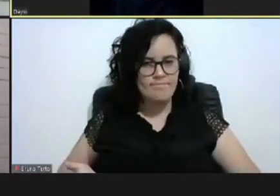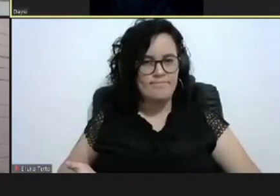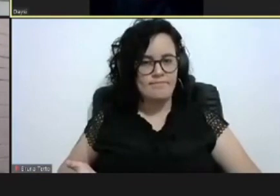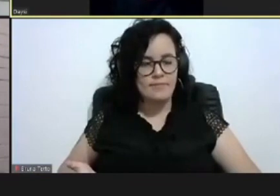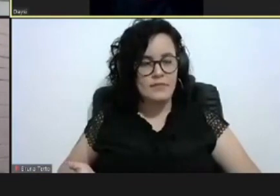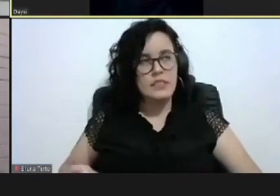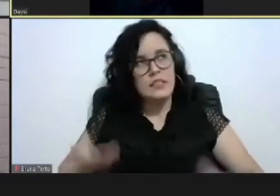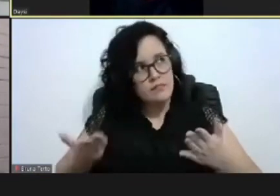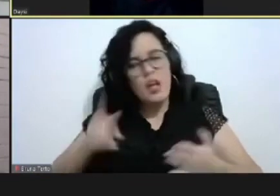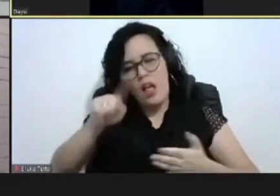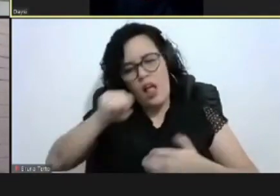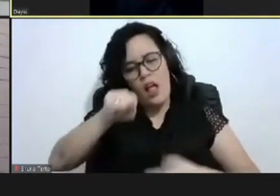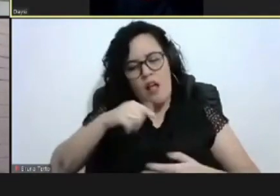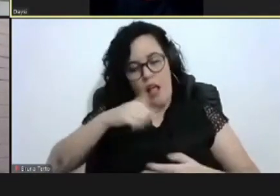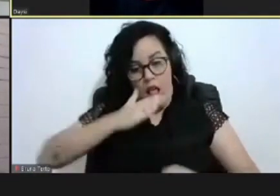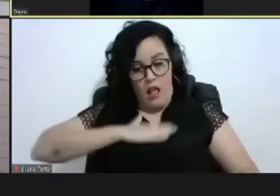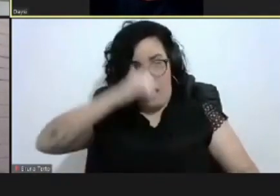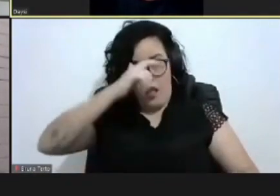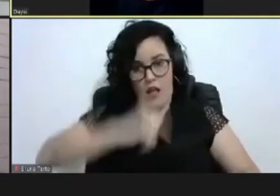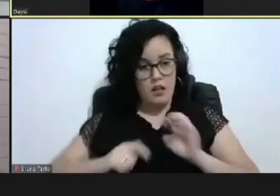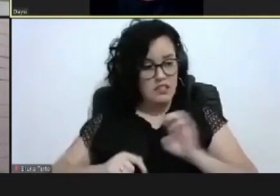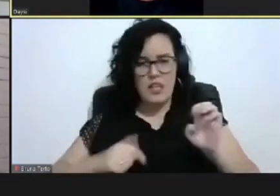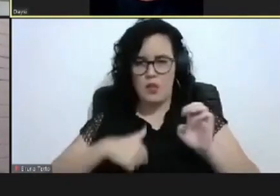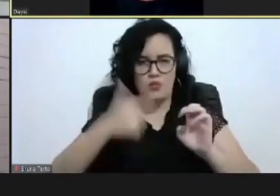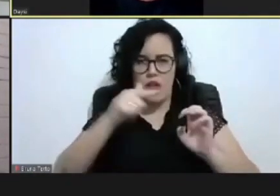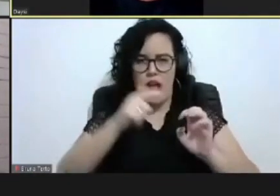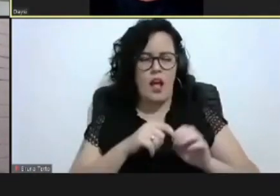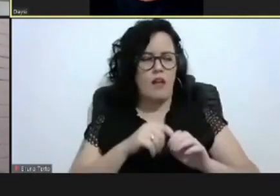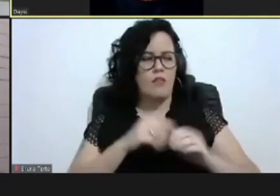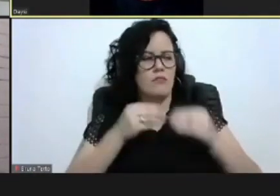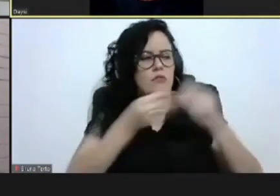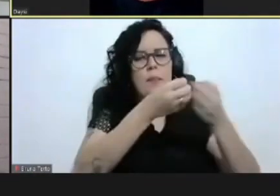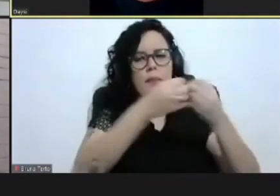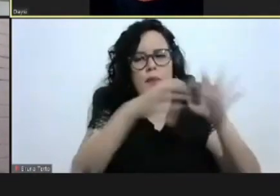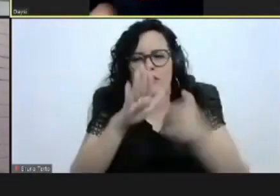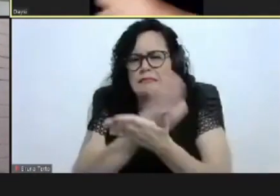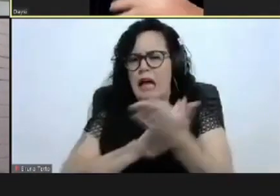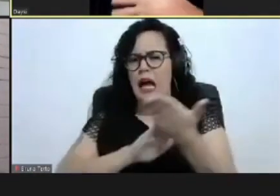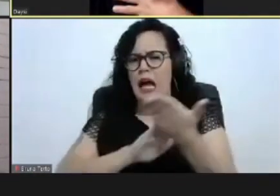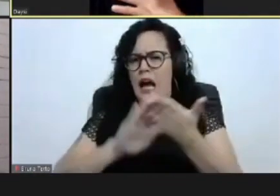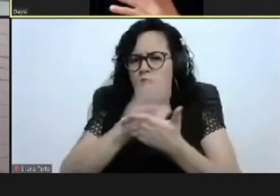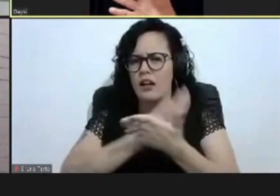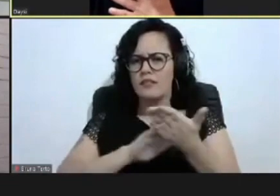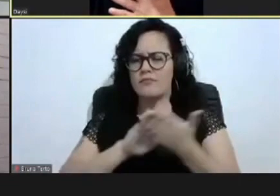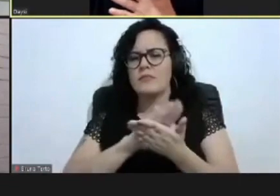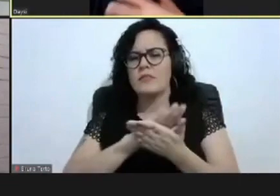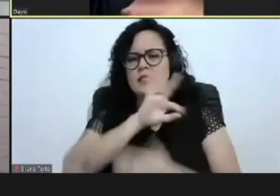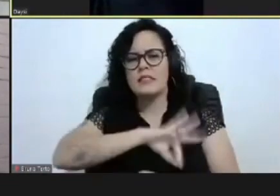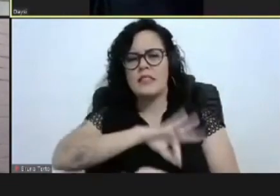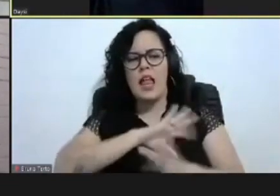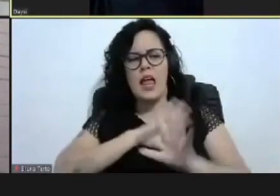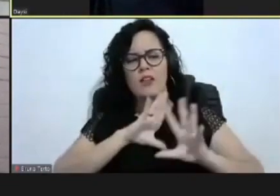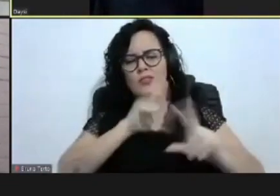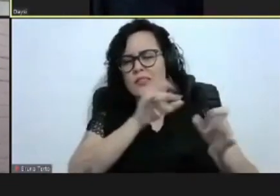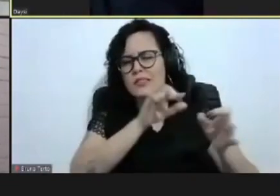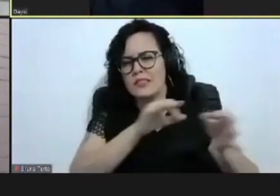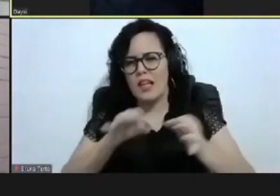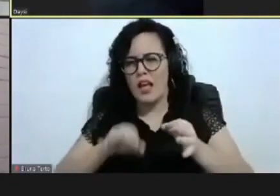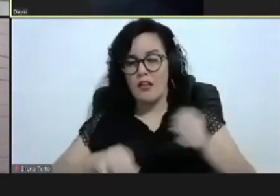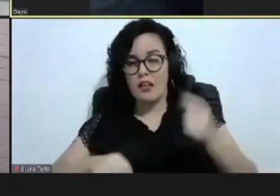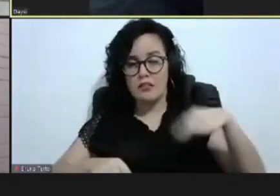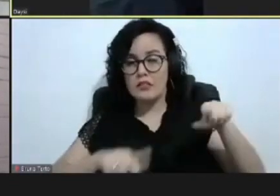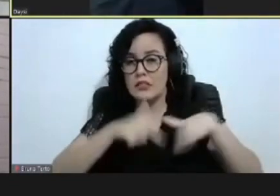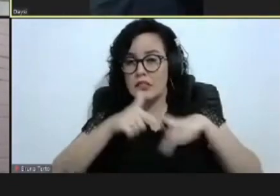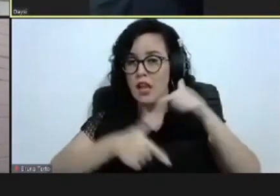Então, é isso, a gente não atrasa salário, paga todo mundo direitinho, porque se é uma aventura para mim. Quem trabalha lá